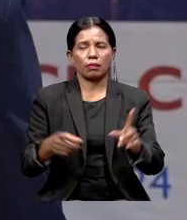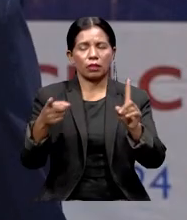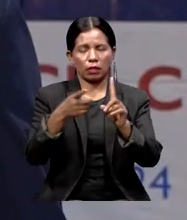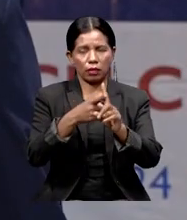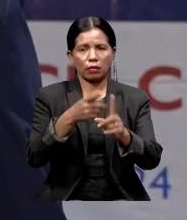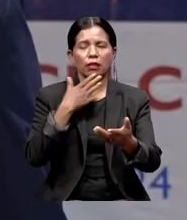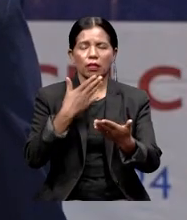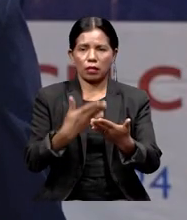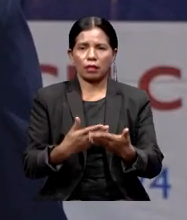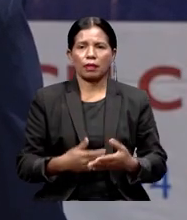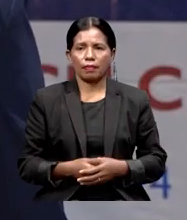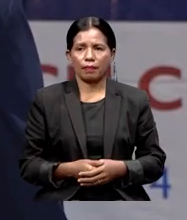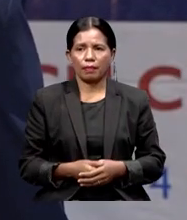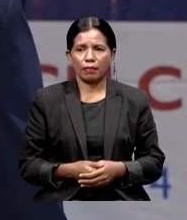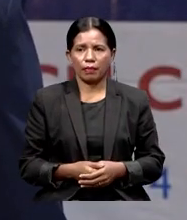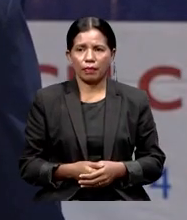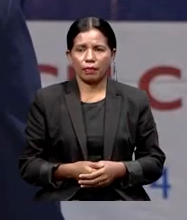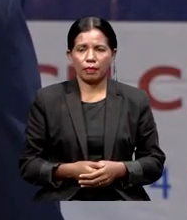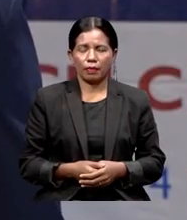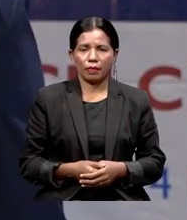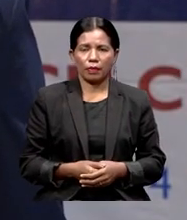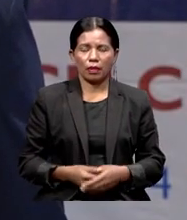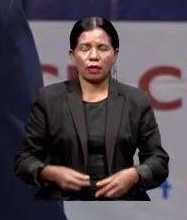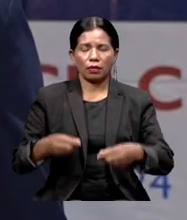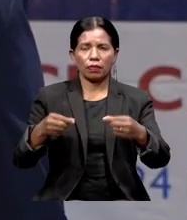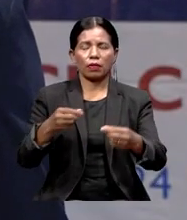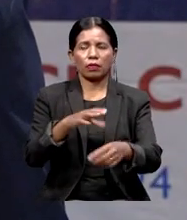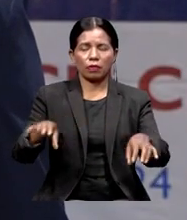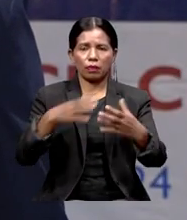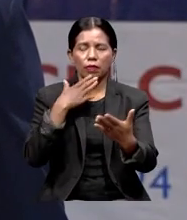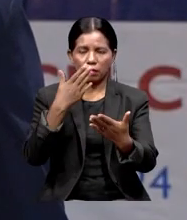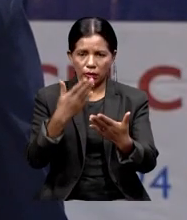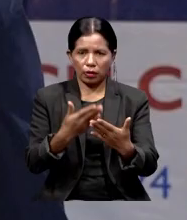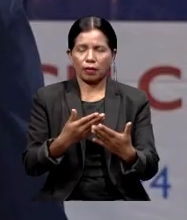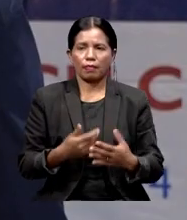dia a turnê qualidade